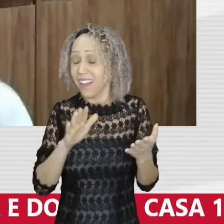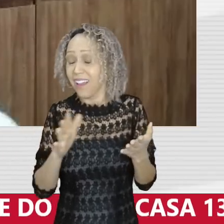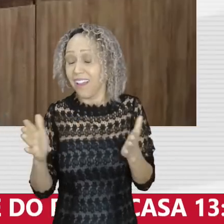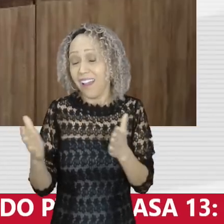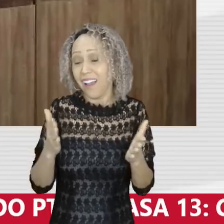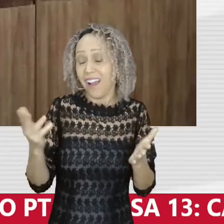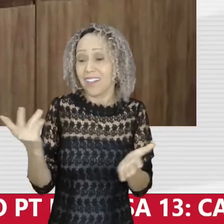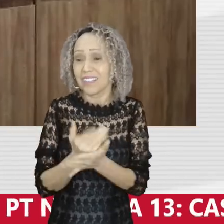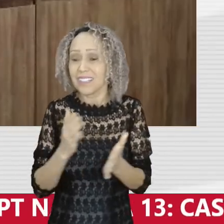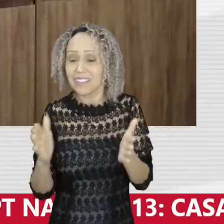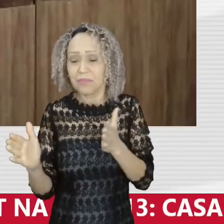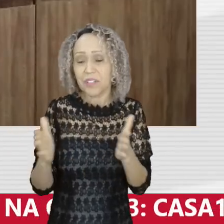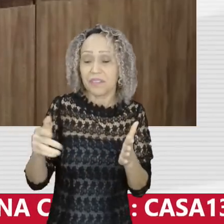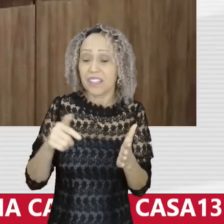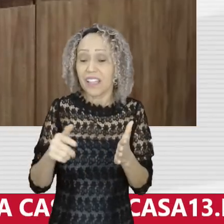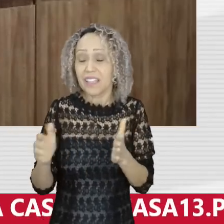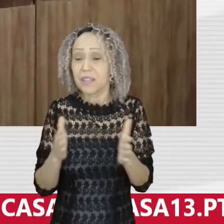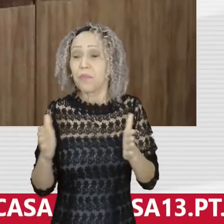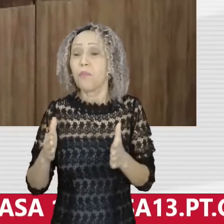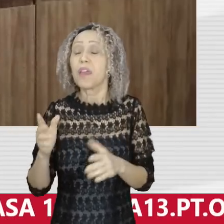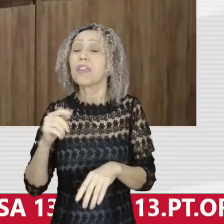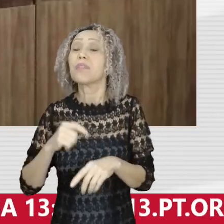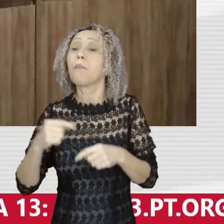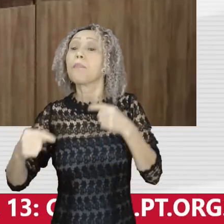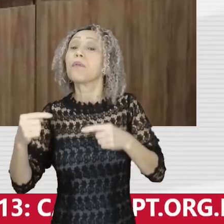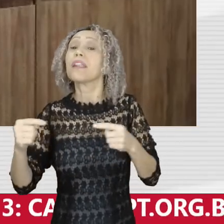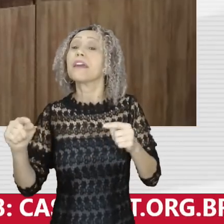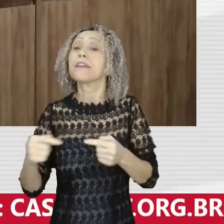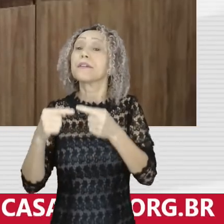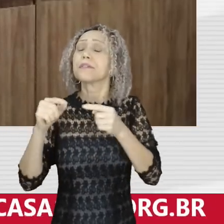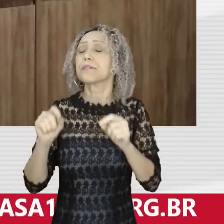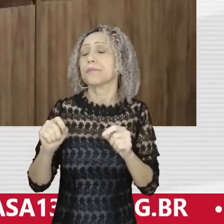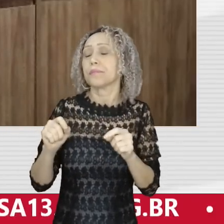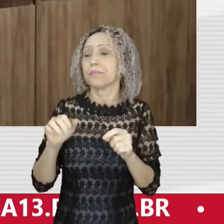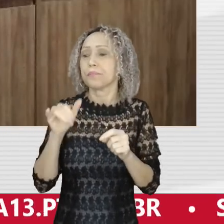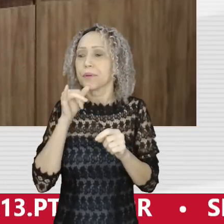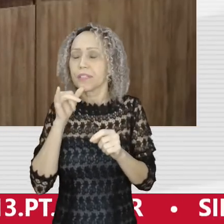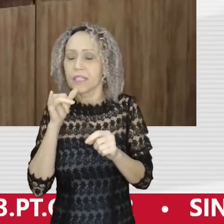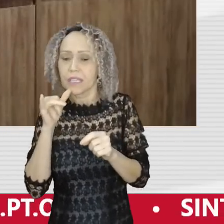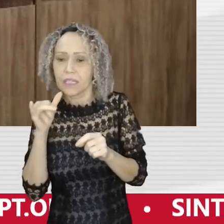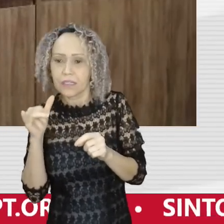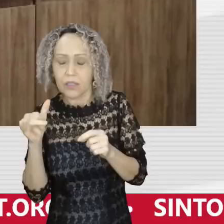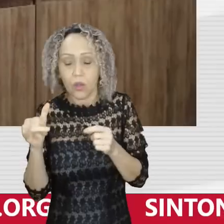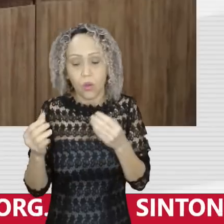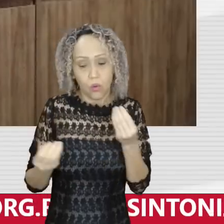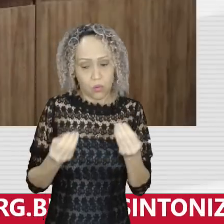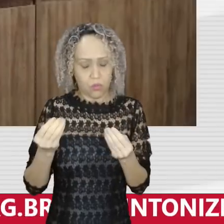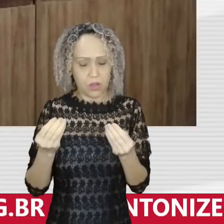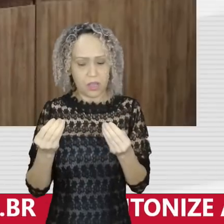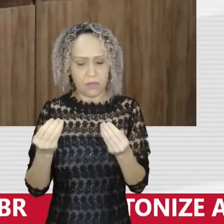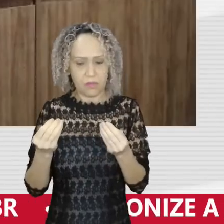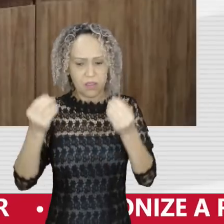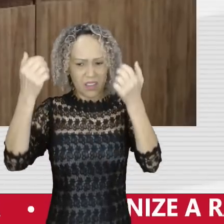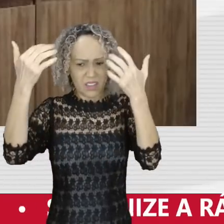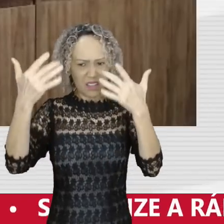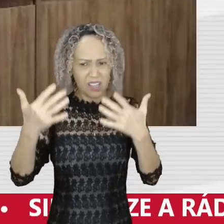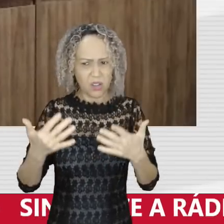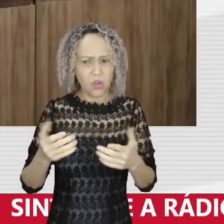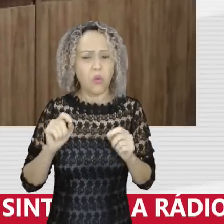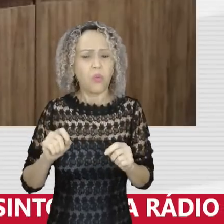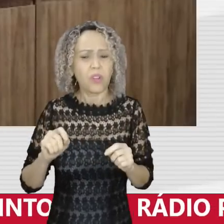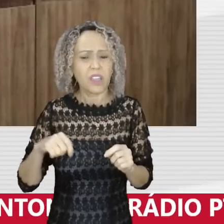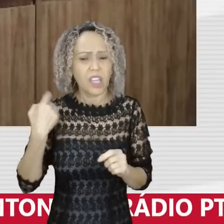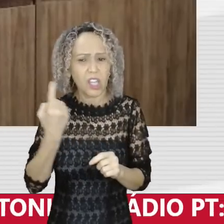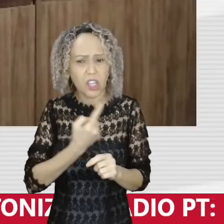política, que você que... lembrar que isso disso que nós não podemos abrir mão. É por isso que o nosso